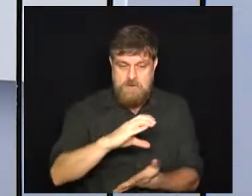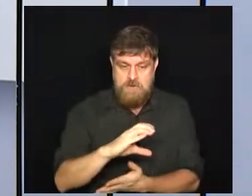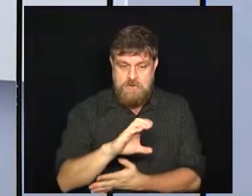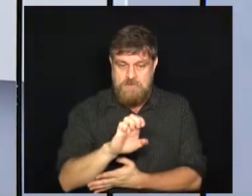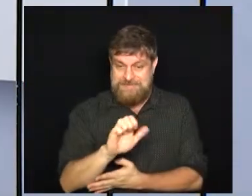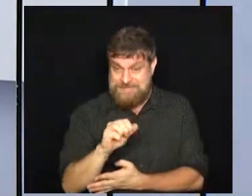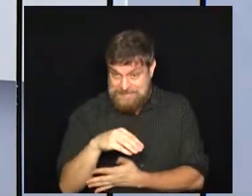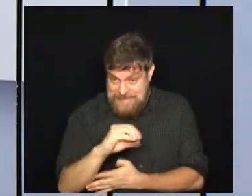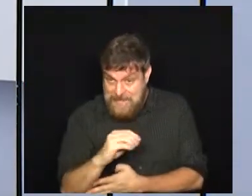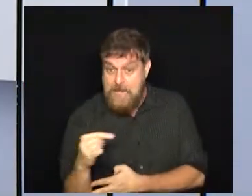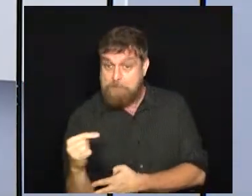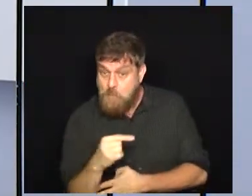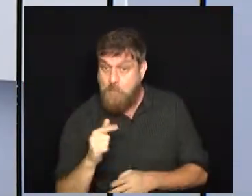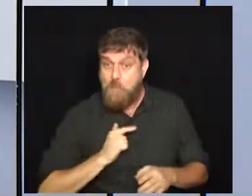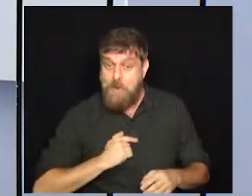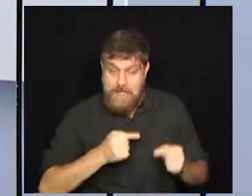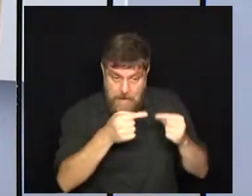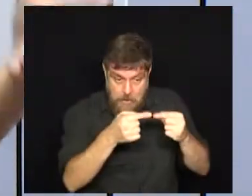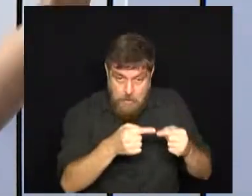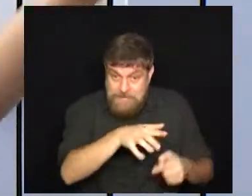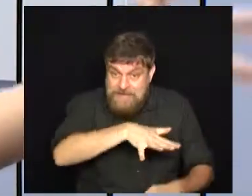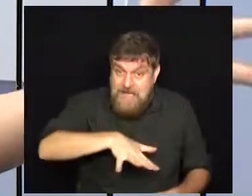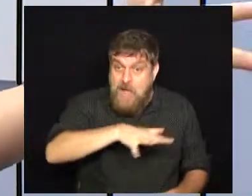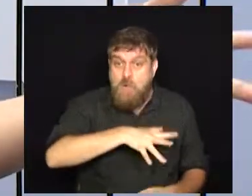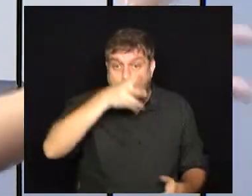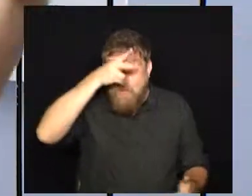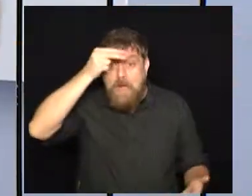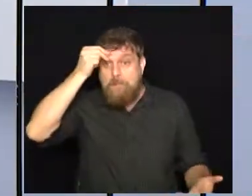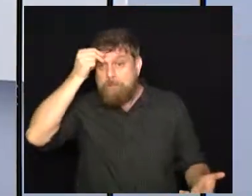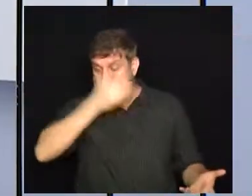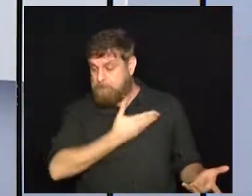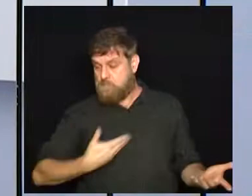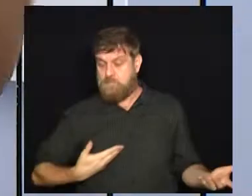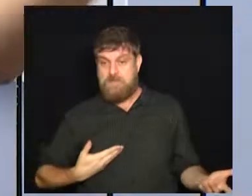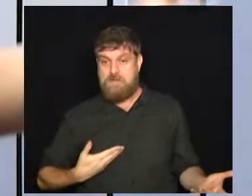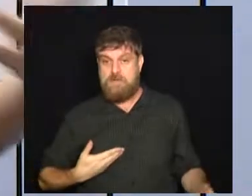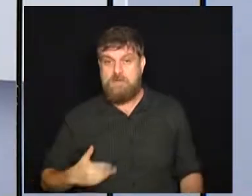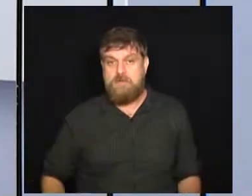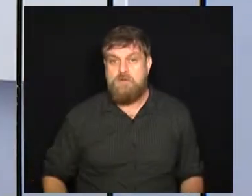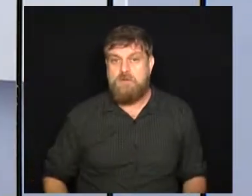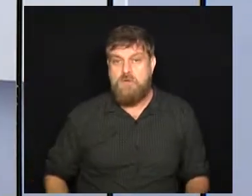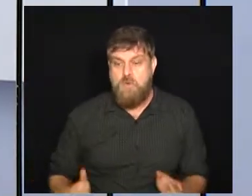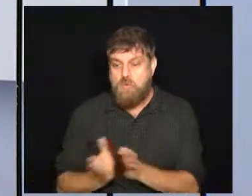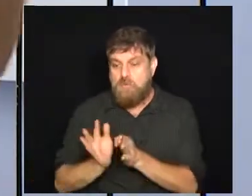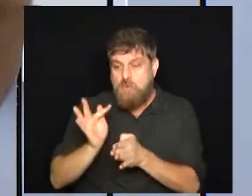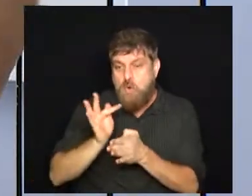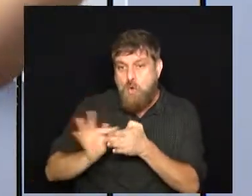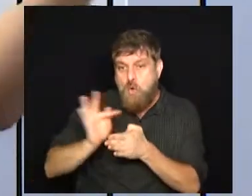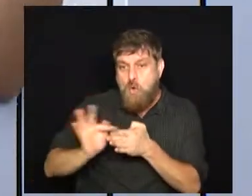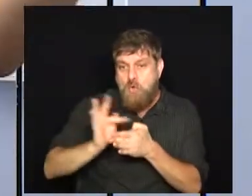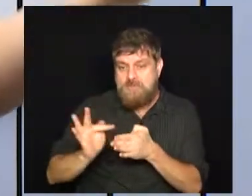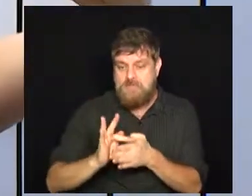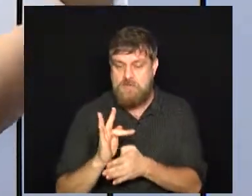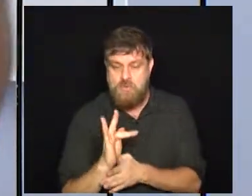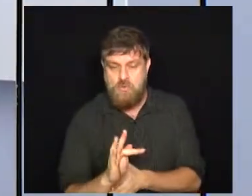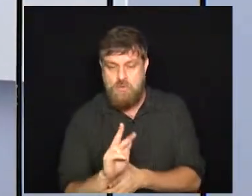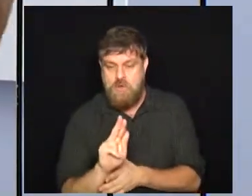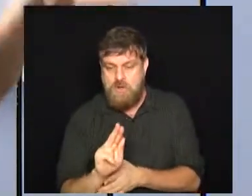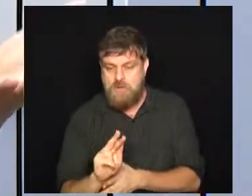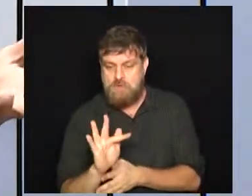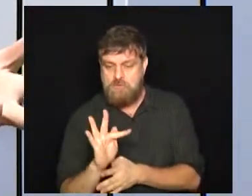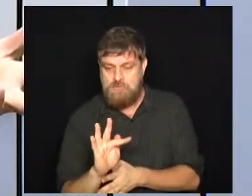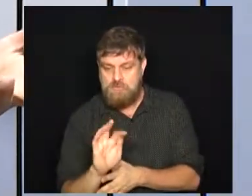do serviço municipal. Mas, às vezes, o mesmo serviço municipal não conhece. Conselho tutelar. Já tive pessoas do Conselho tutelar